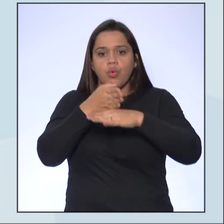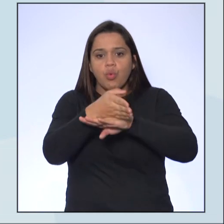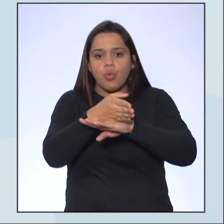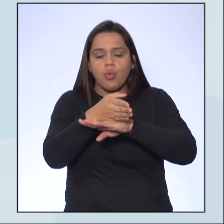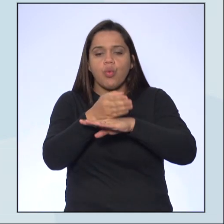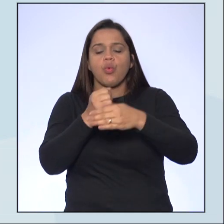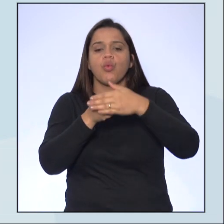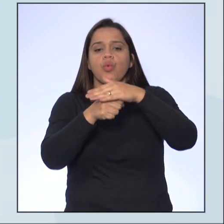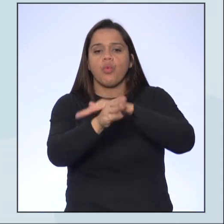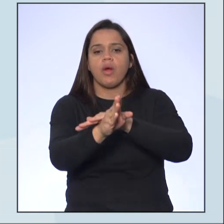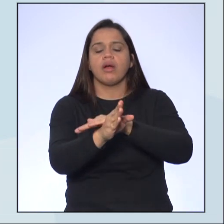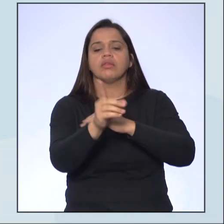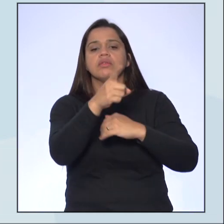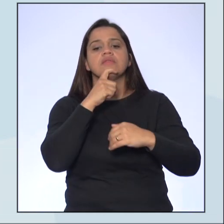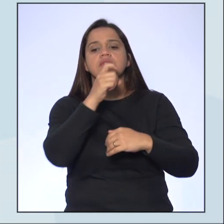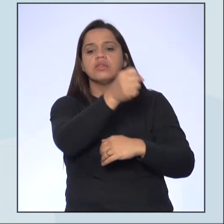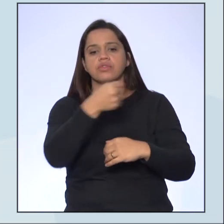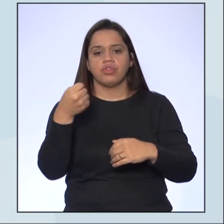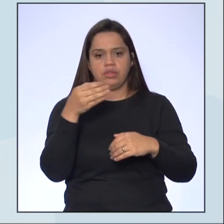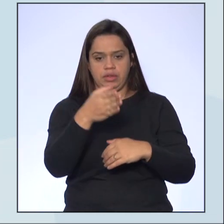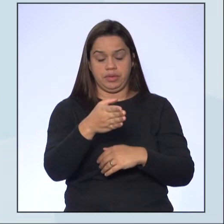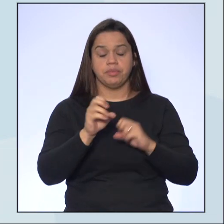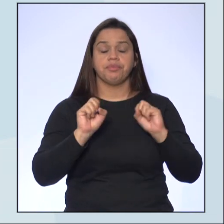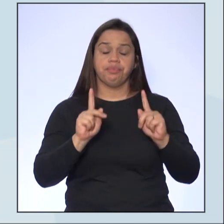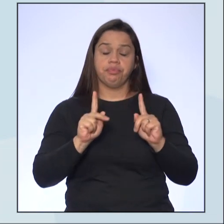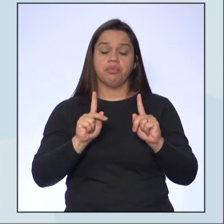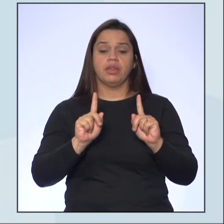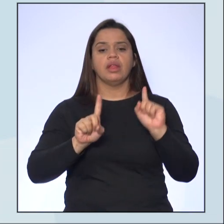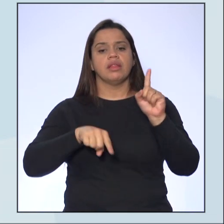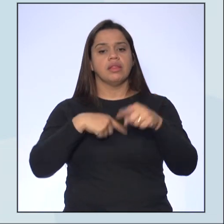de produção, inicia o processo para o